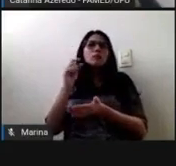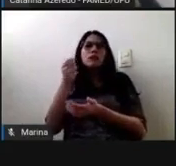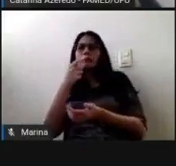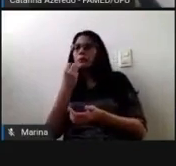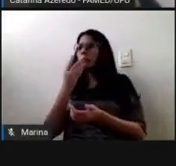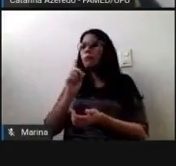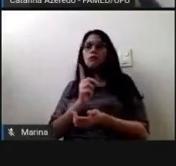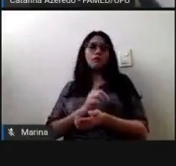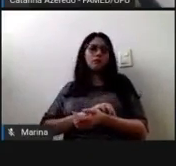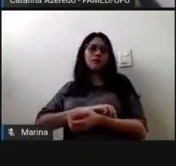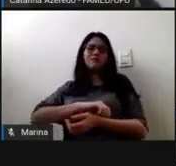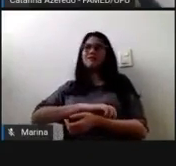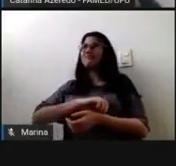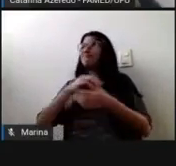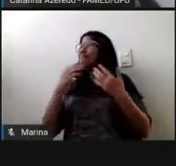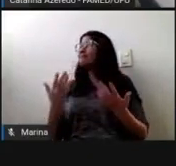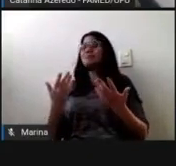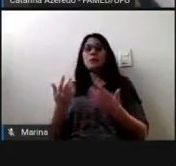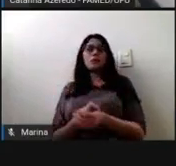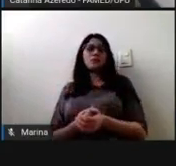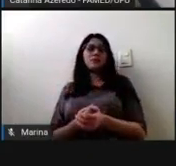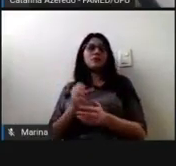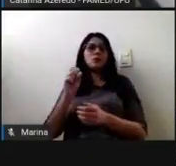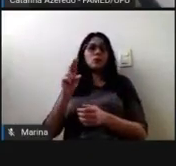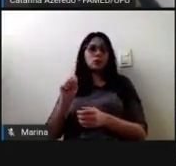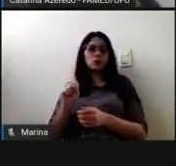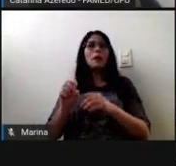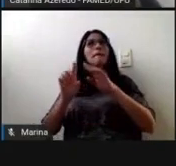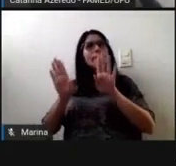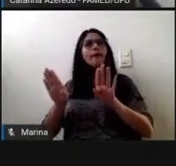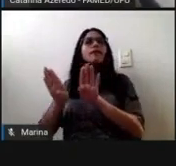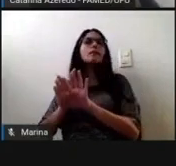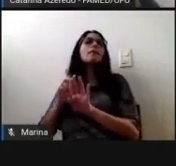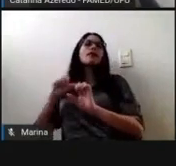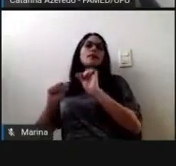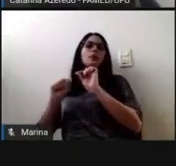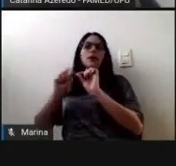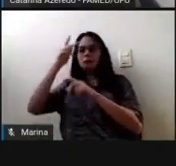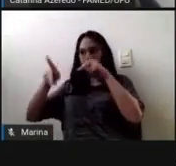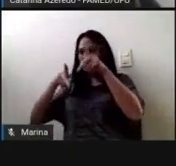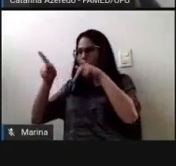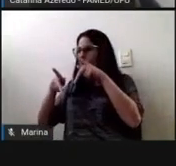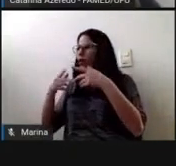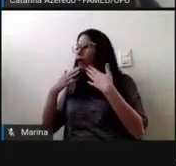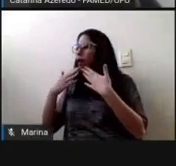isso, de certa forma, culmina numa valorização do SUS pela população. Pode passar.